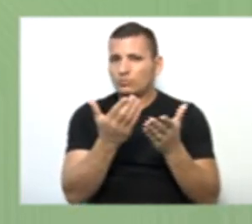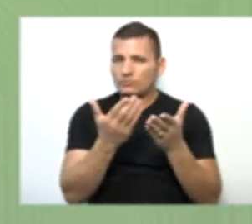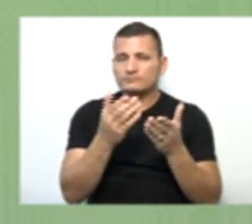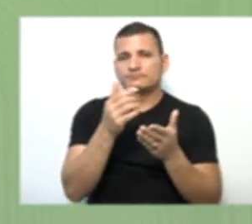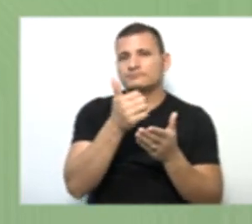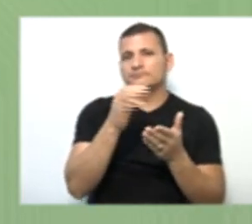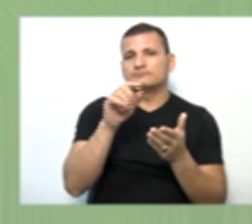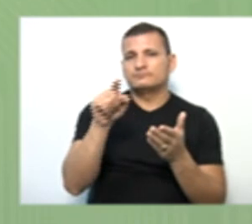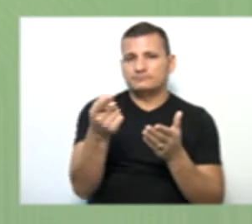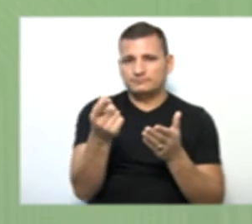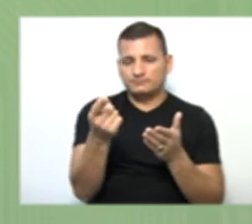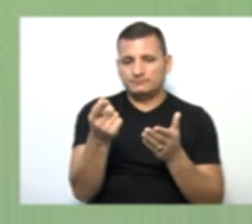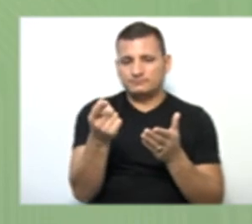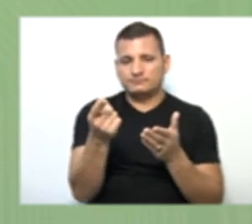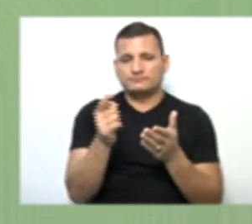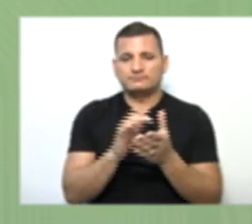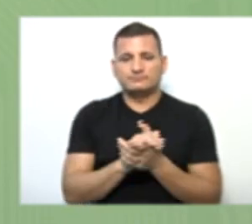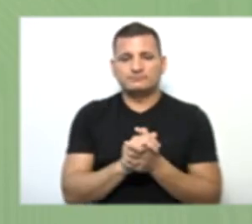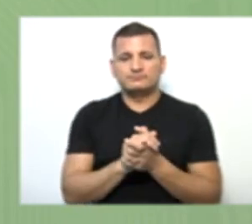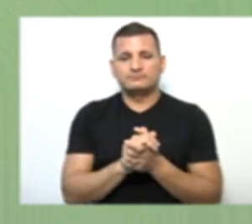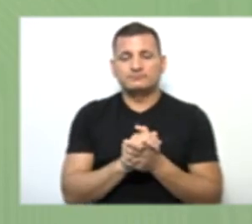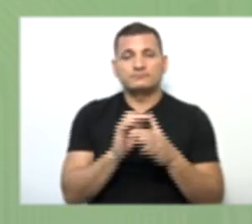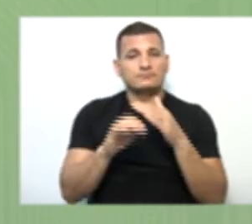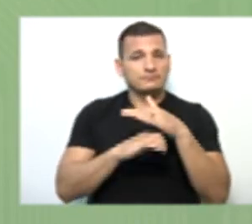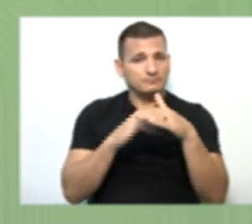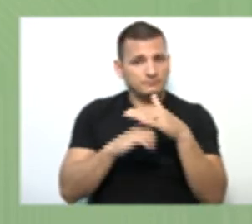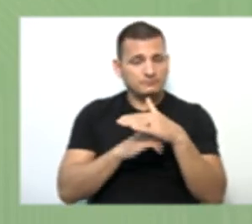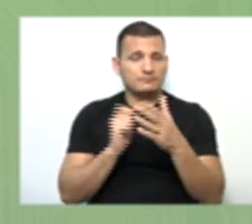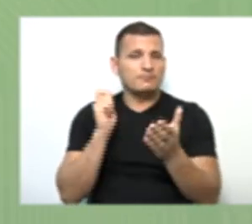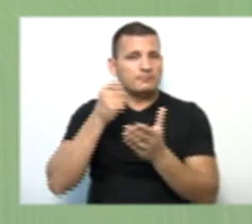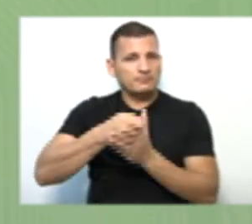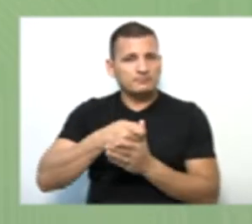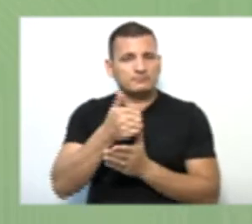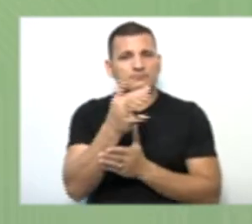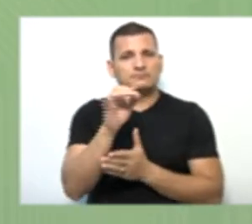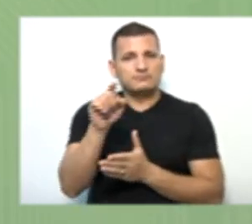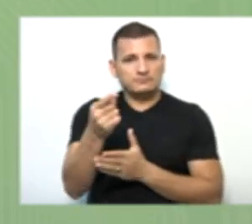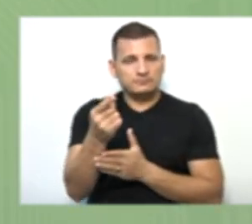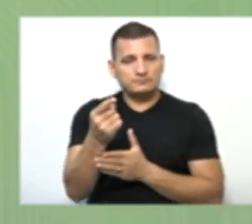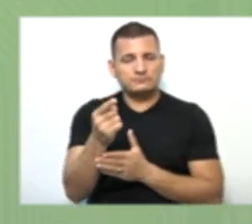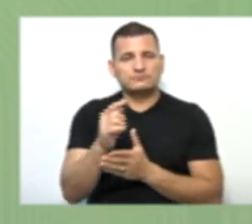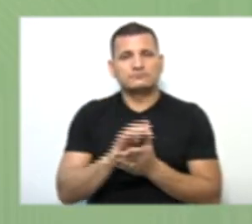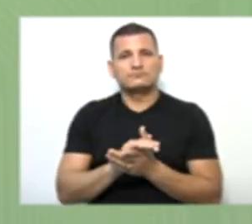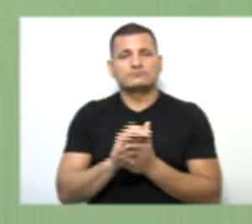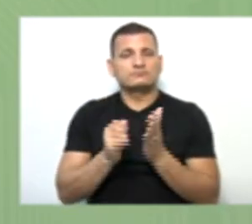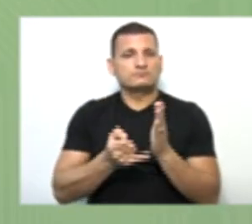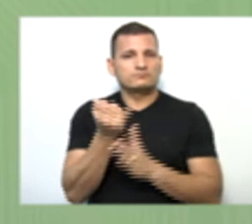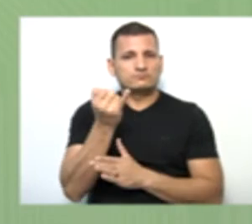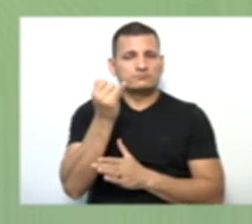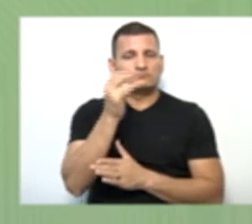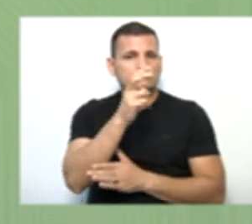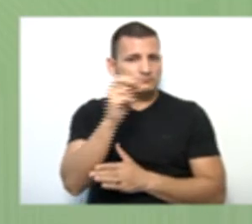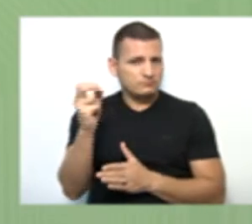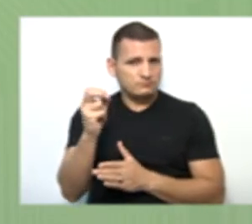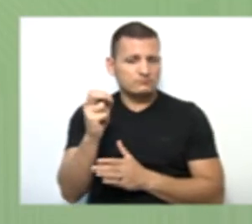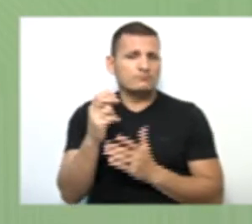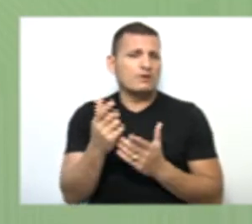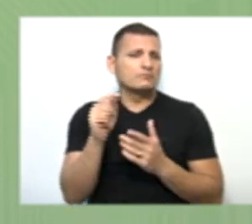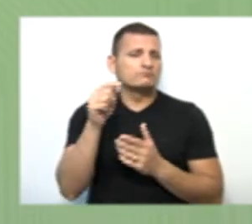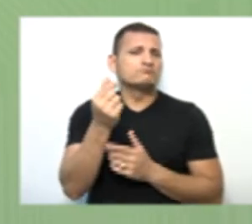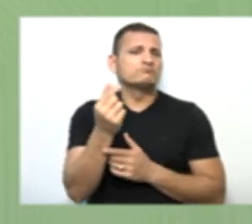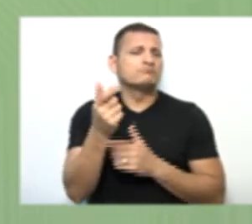10.000. Ou seja, a empresa pagou 10.000, débito, juros passivos de 500. Tá, o destino do dinheiro foi para